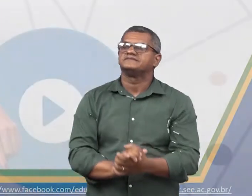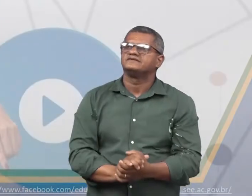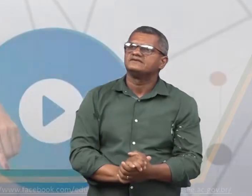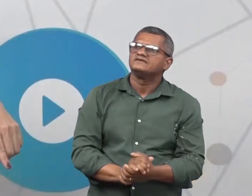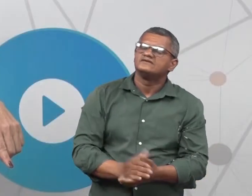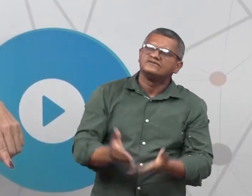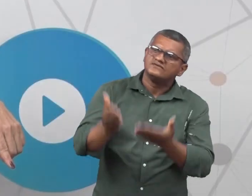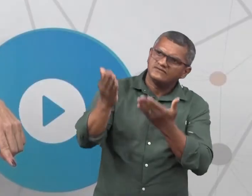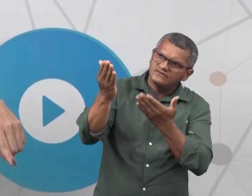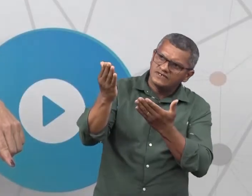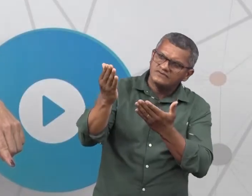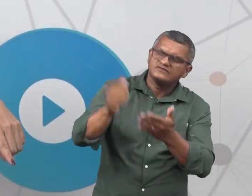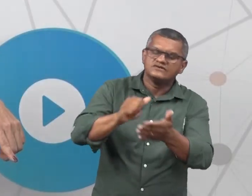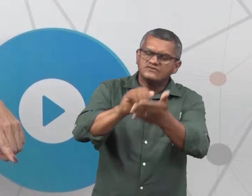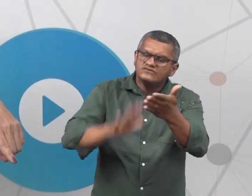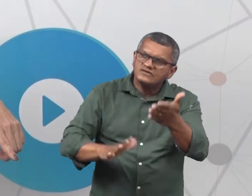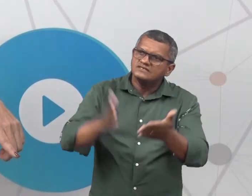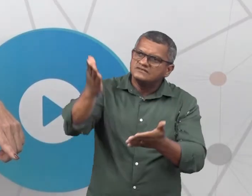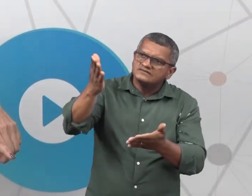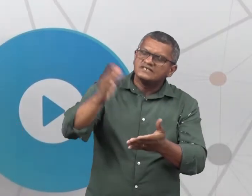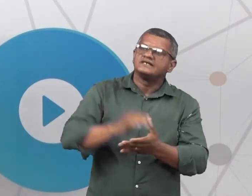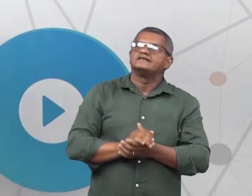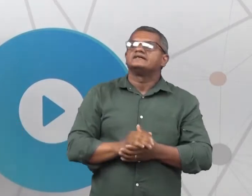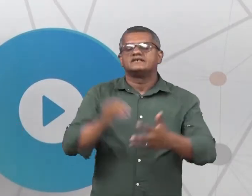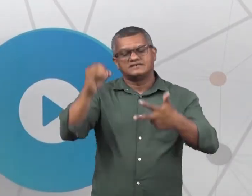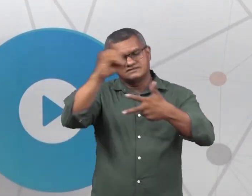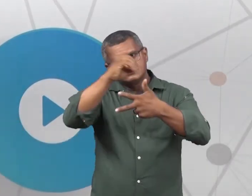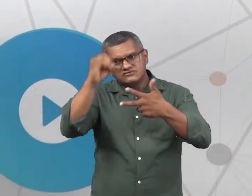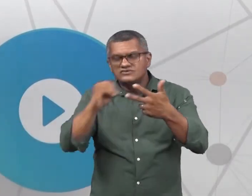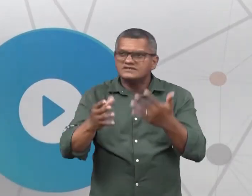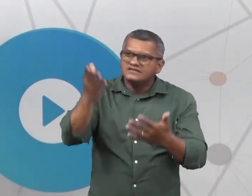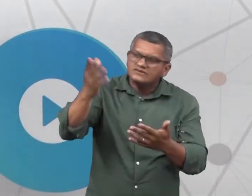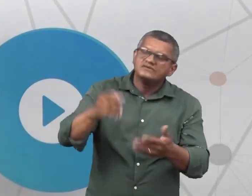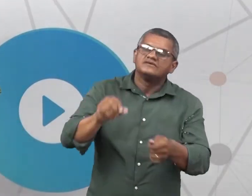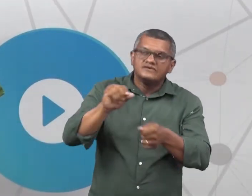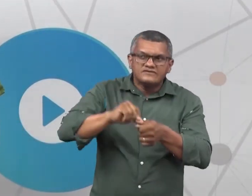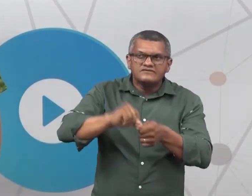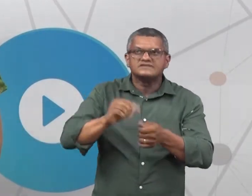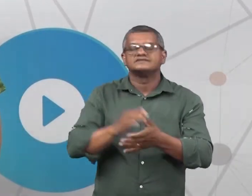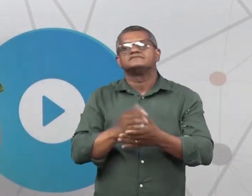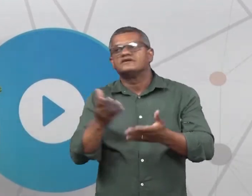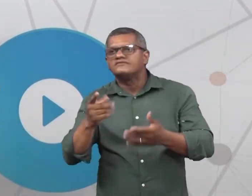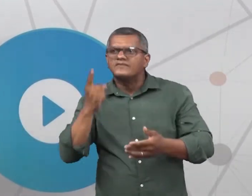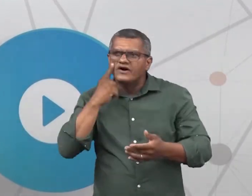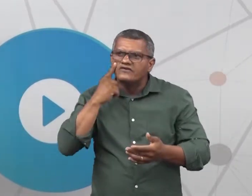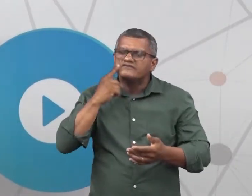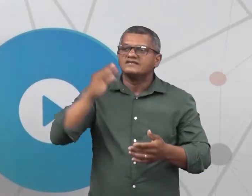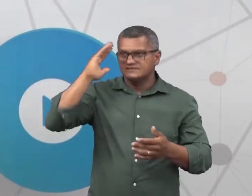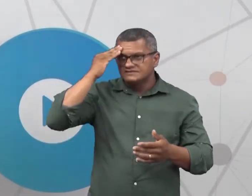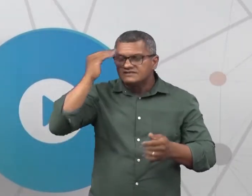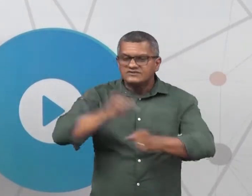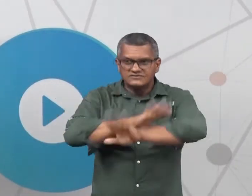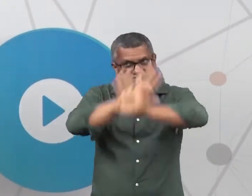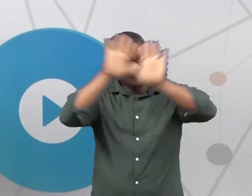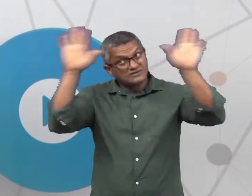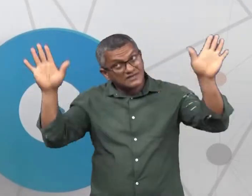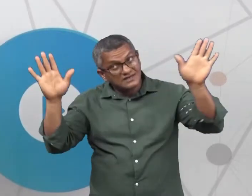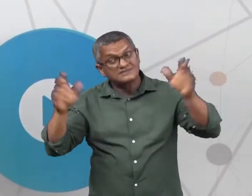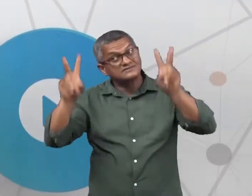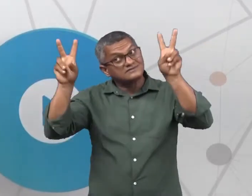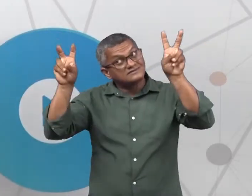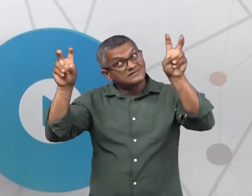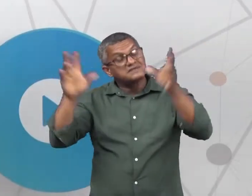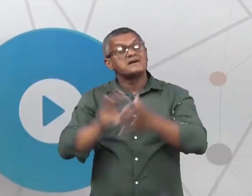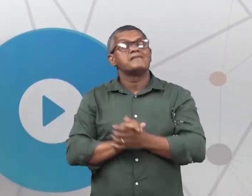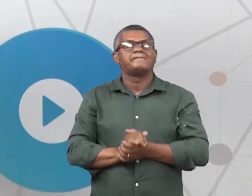votadas. Né? Vamos lá para a nossa questãozinha, vamos resolver algumas questões sobre o assunto, para ver se nós